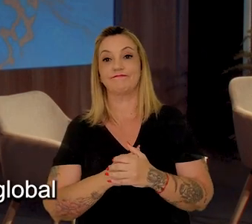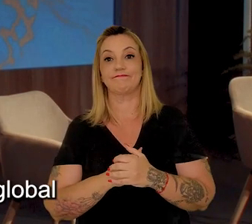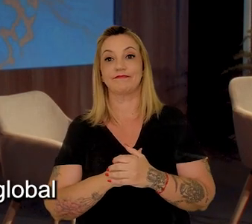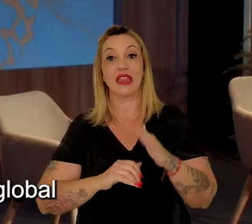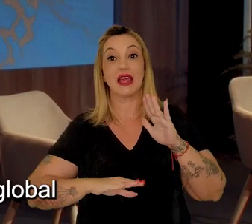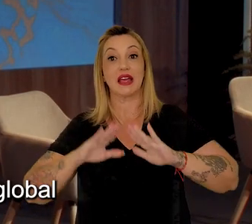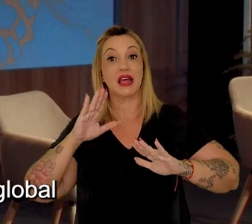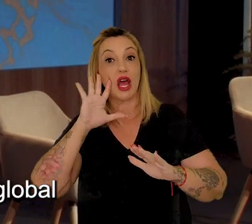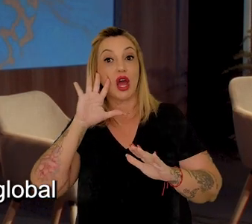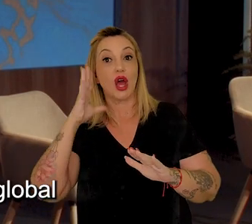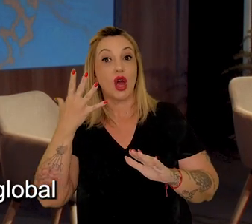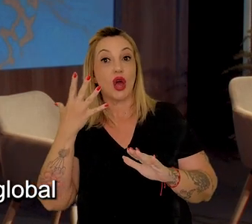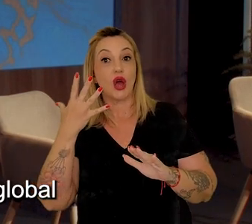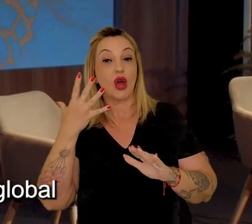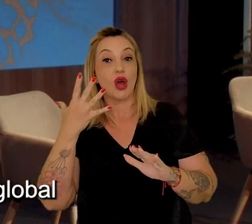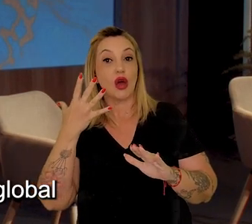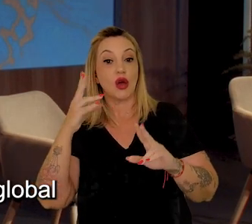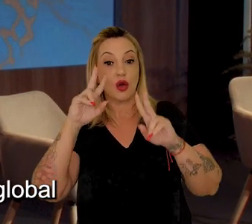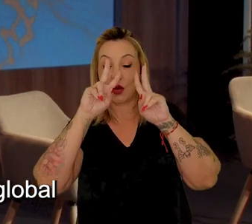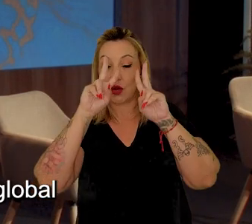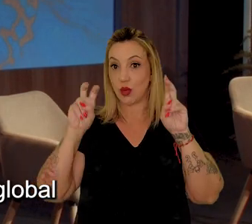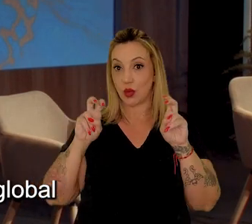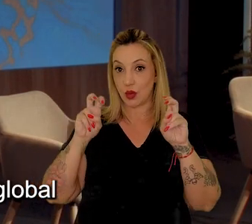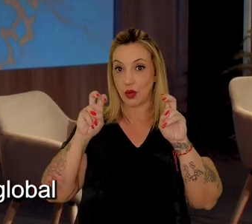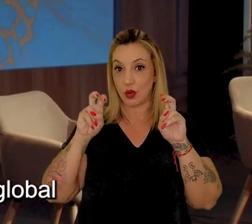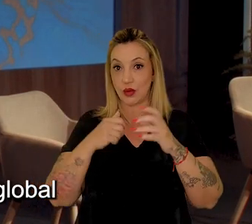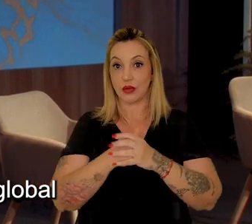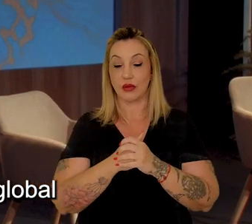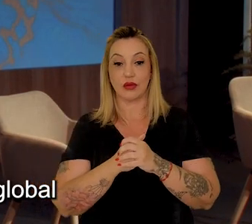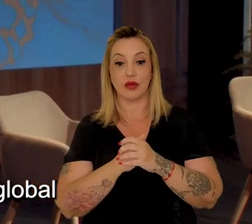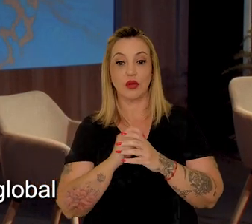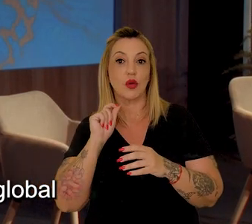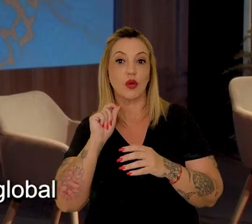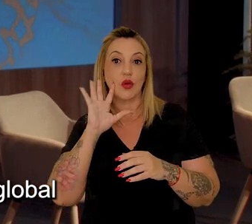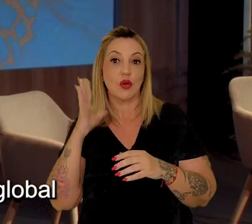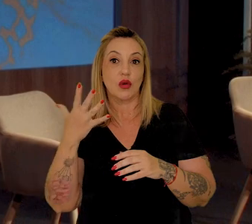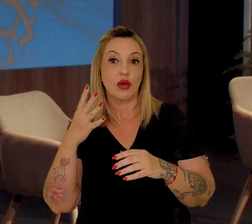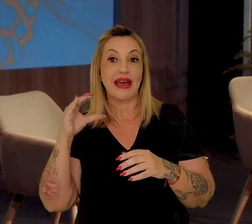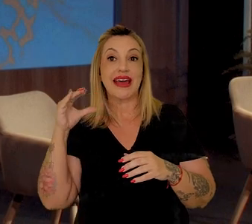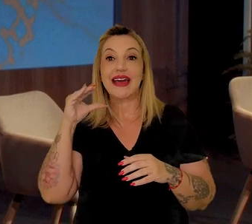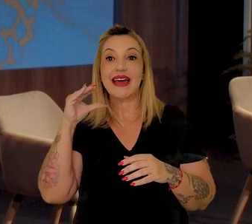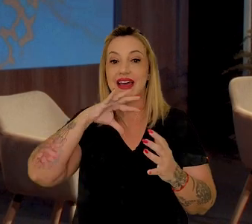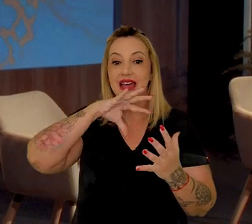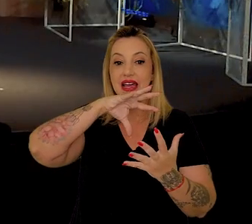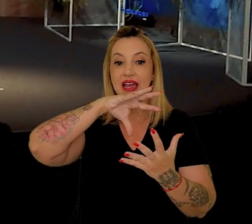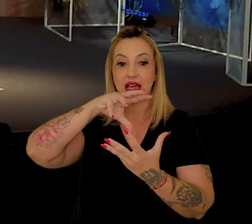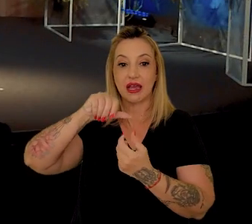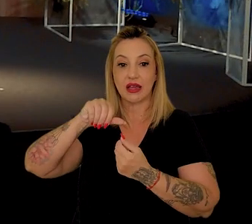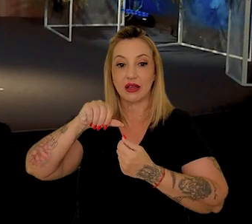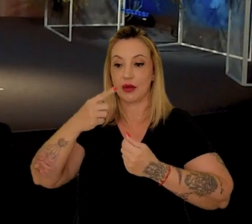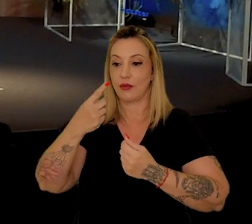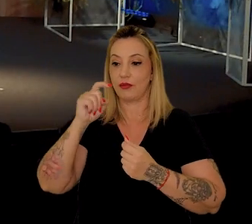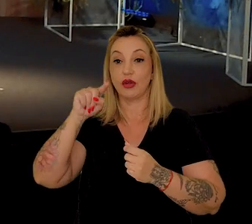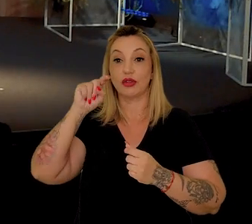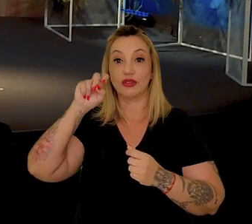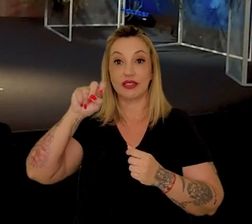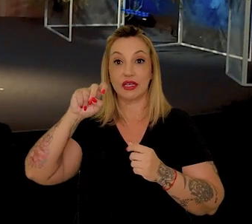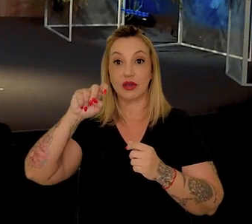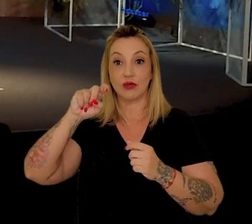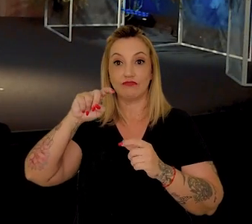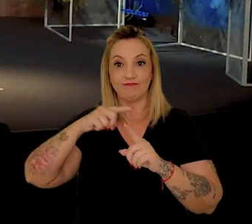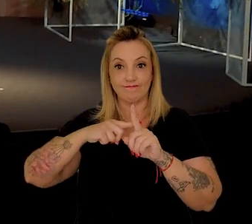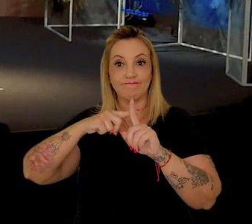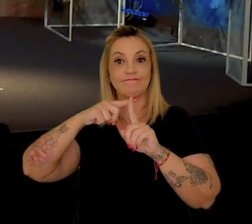que surge algum tema como foi um tema de que que acontece com o aquecimento global de 1.5 GC na hora que